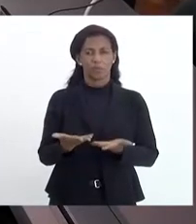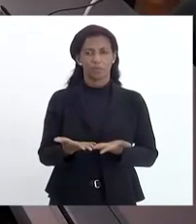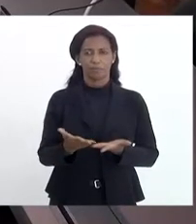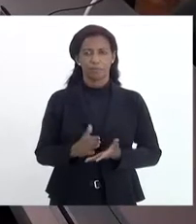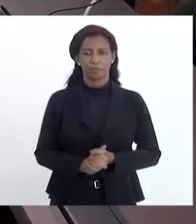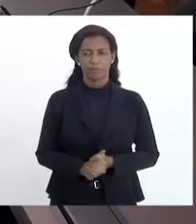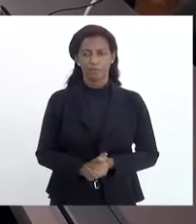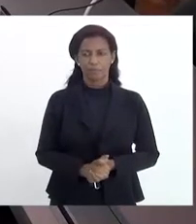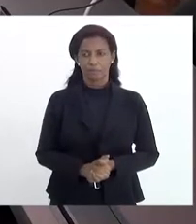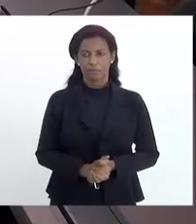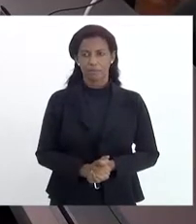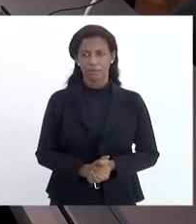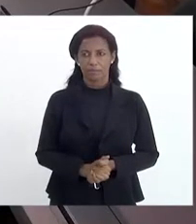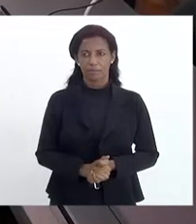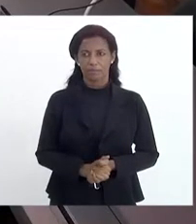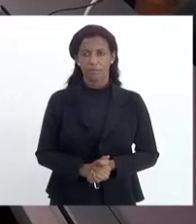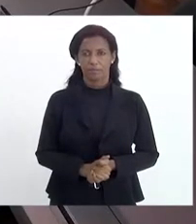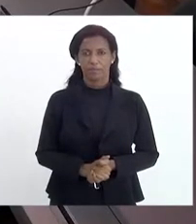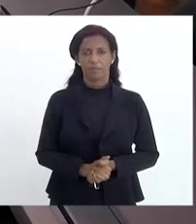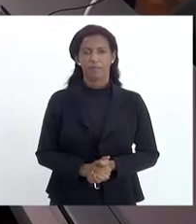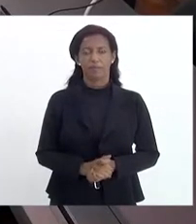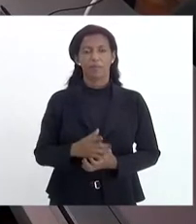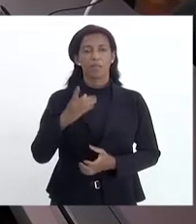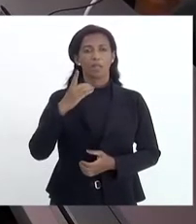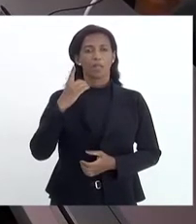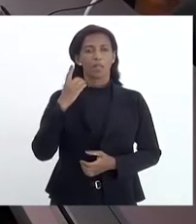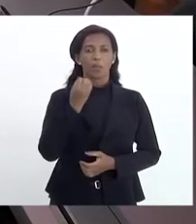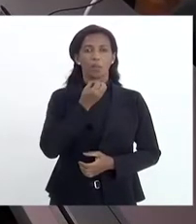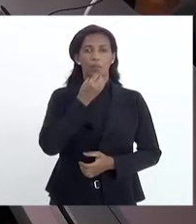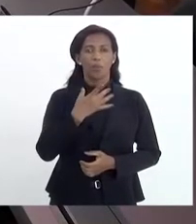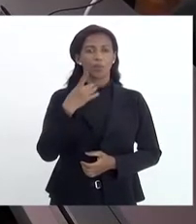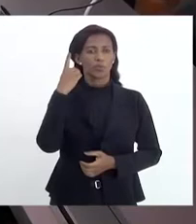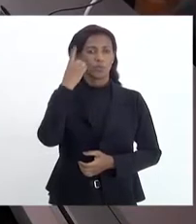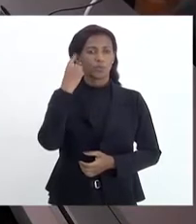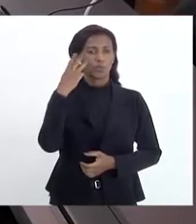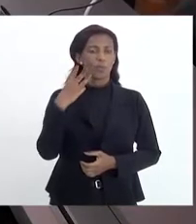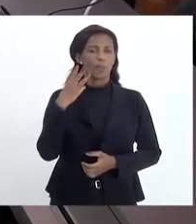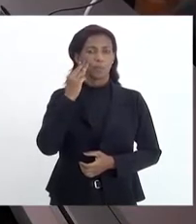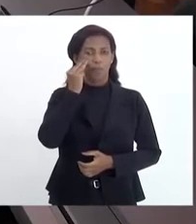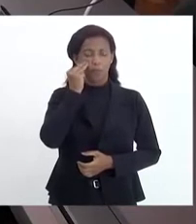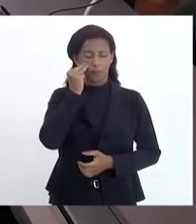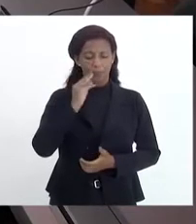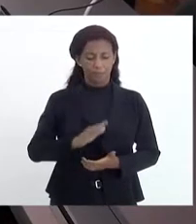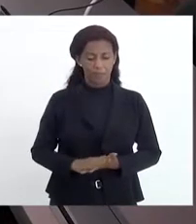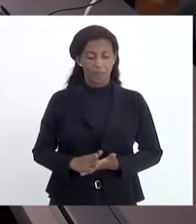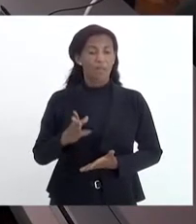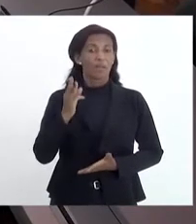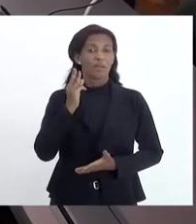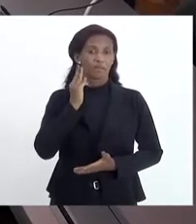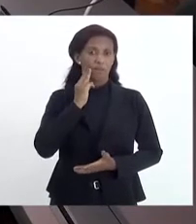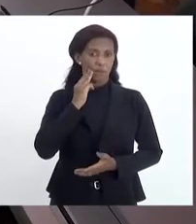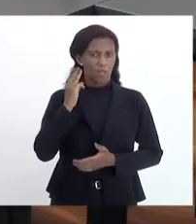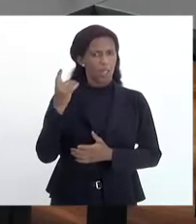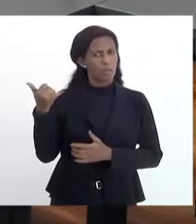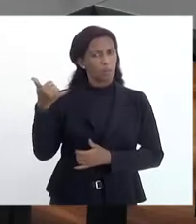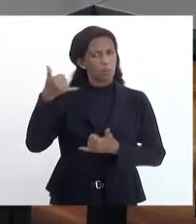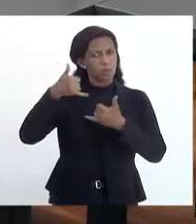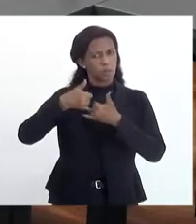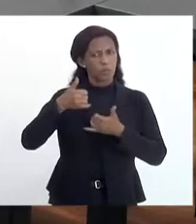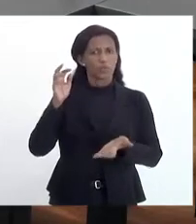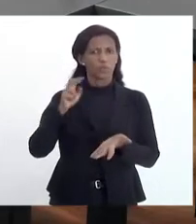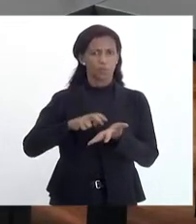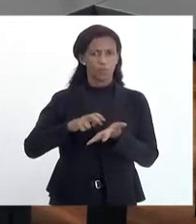deputada. Bom dia, presidente. Bom dia, deputada Mônica. Deputado Valdec me ligou pela manhã, justificando a ausência, não vai poder